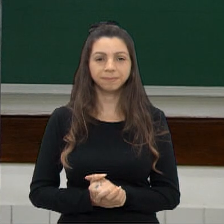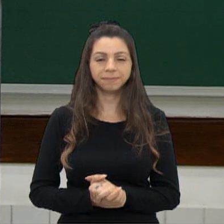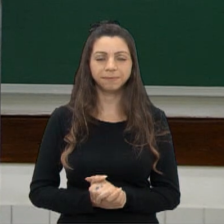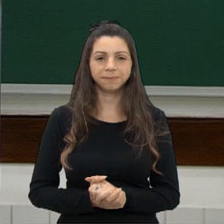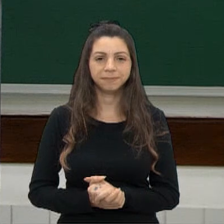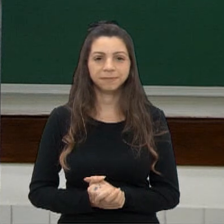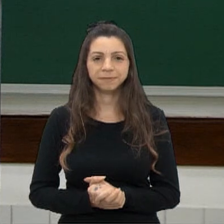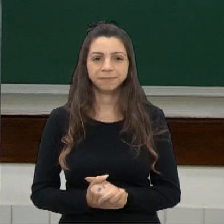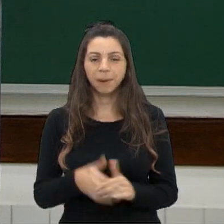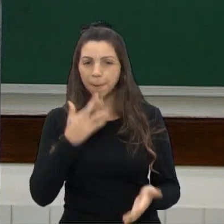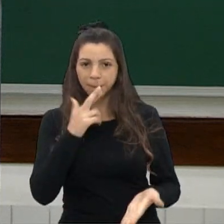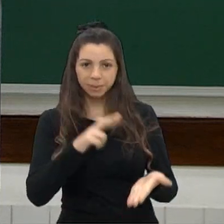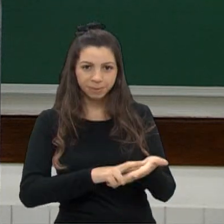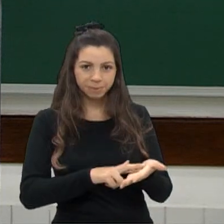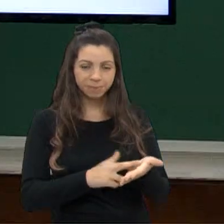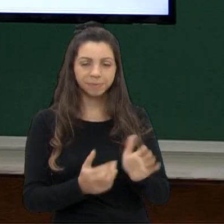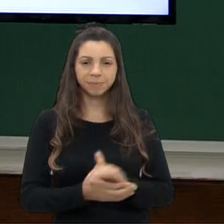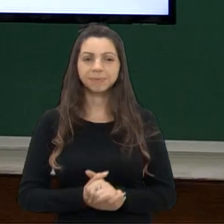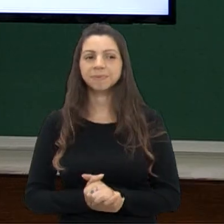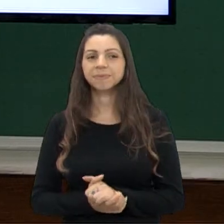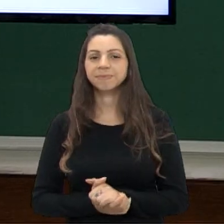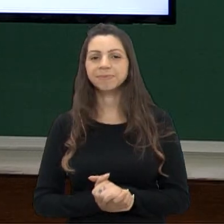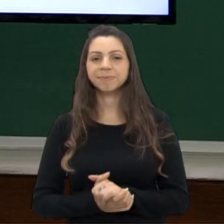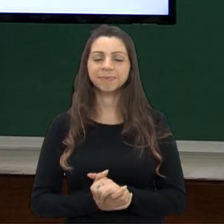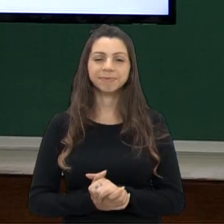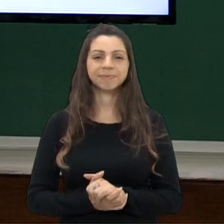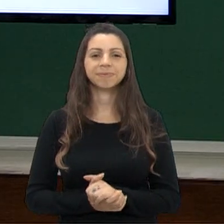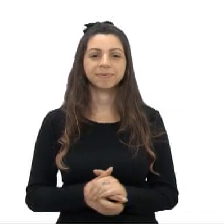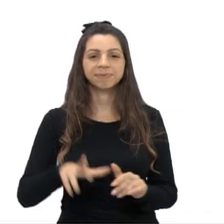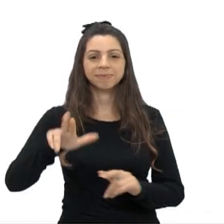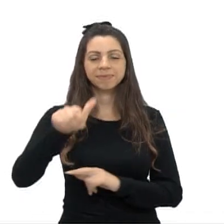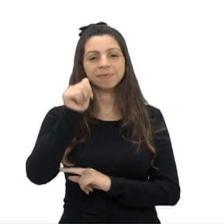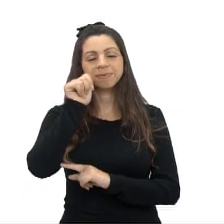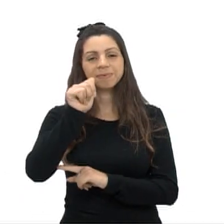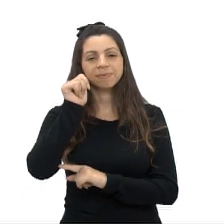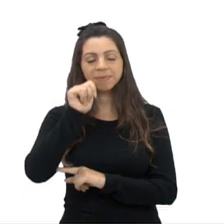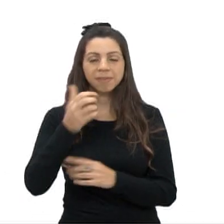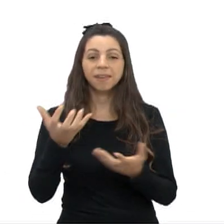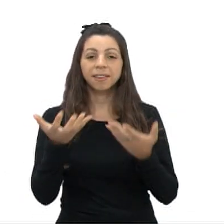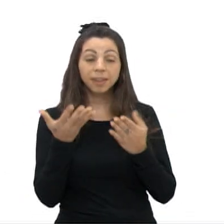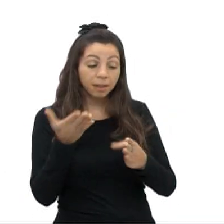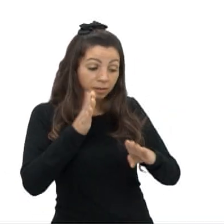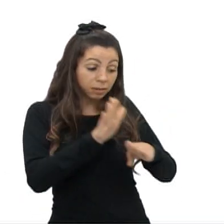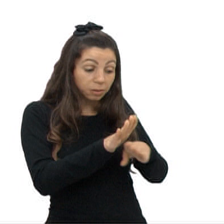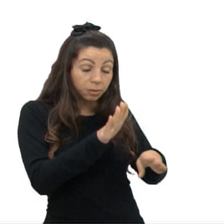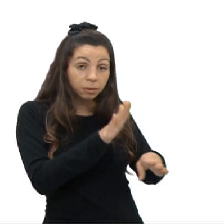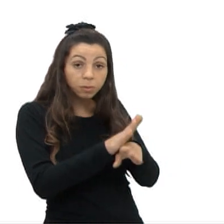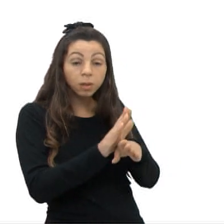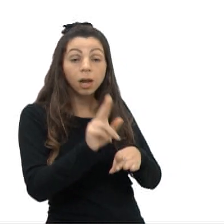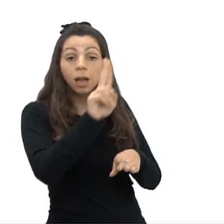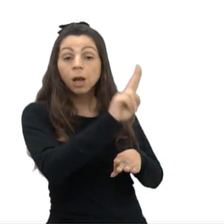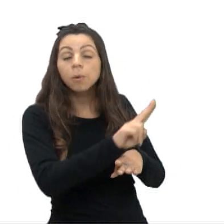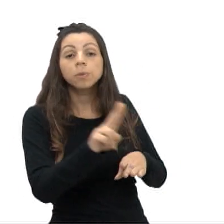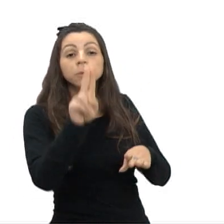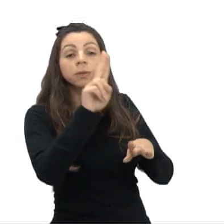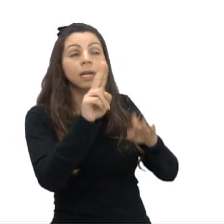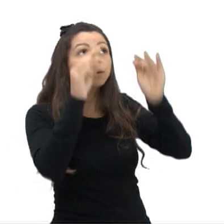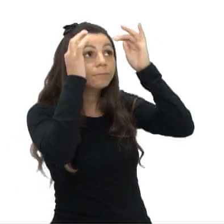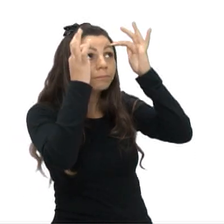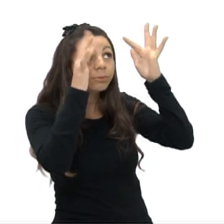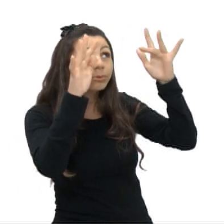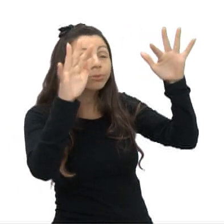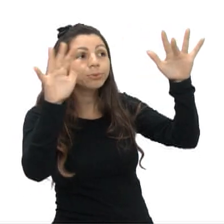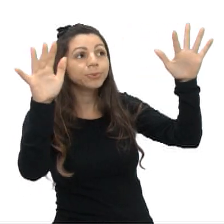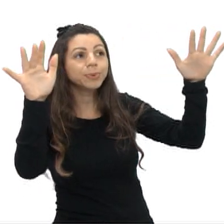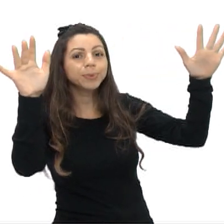Vamos lá para a resposta. A irmã quer incentivar Tavinho a usar a imaginação,